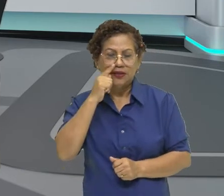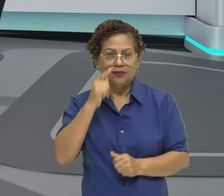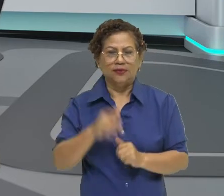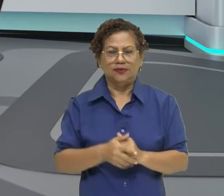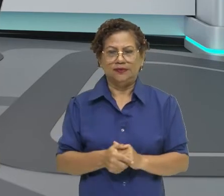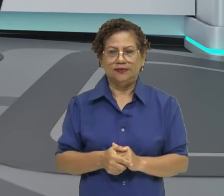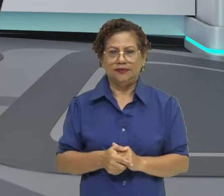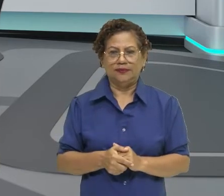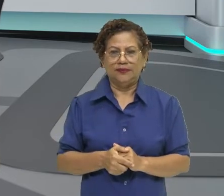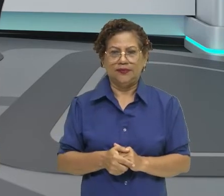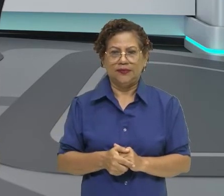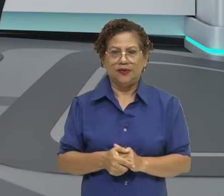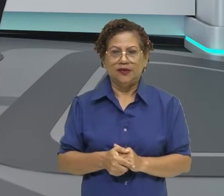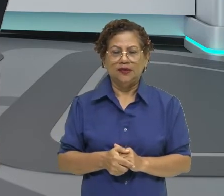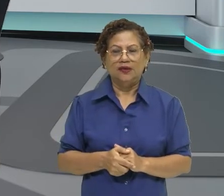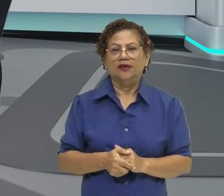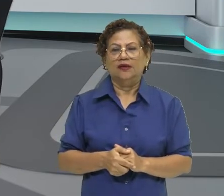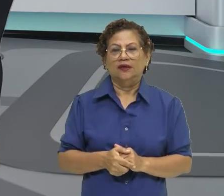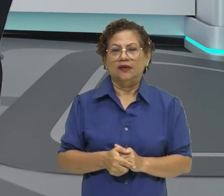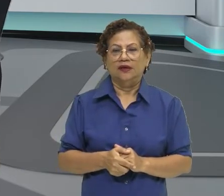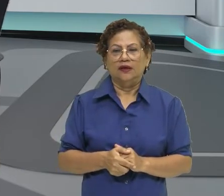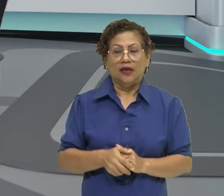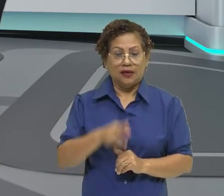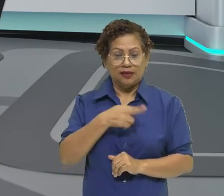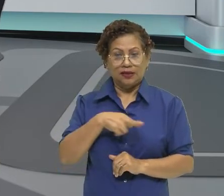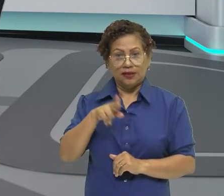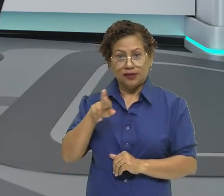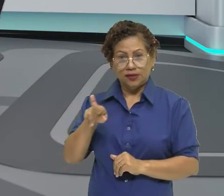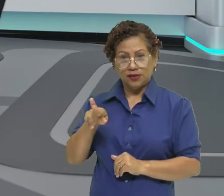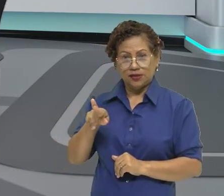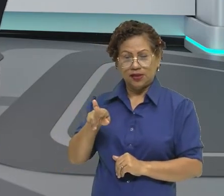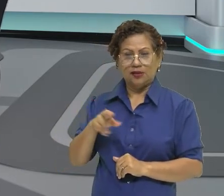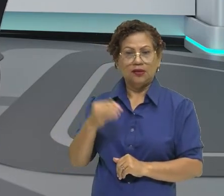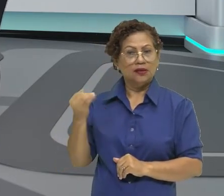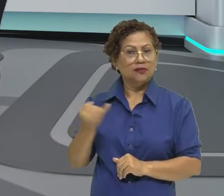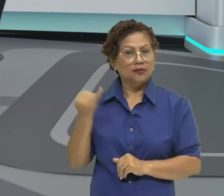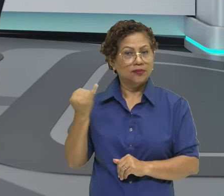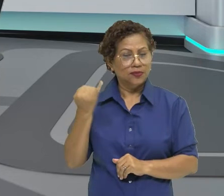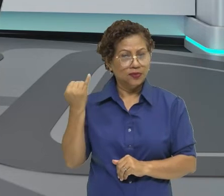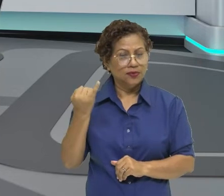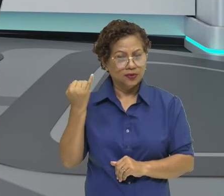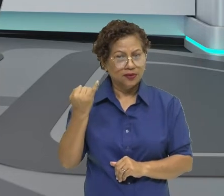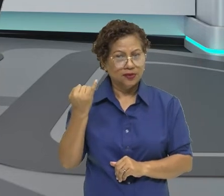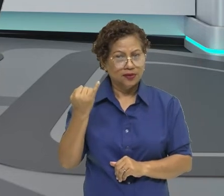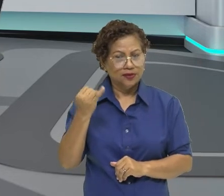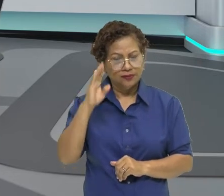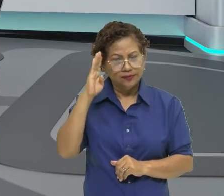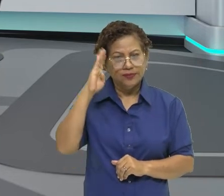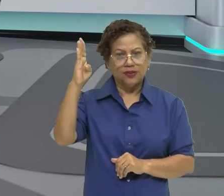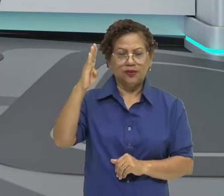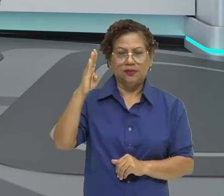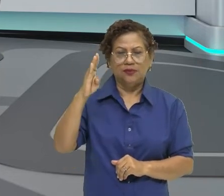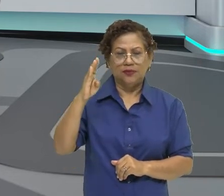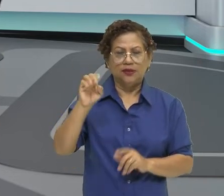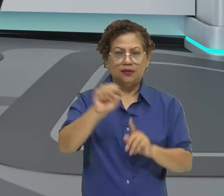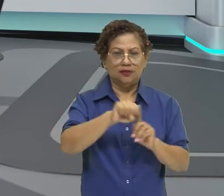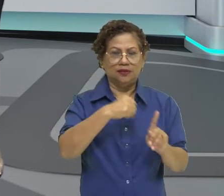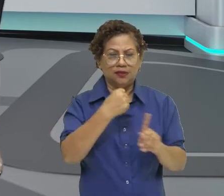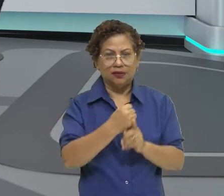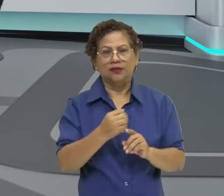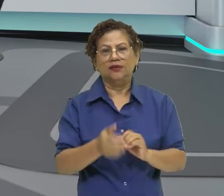religião ela direcionava não só o fazer artístico, como a sociedade de uma forma geral. Nós chegamos na